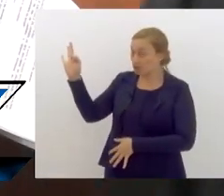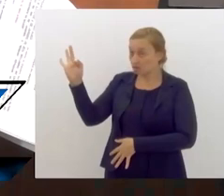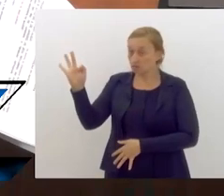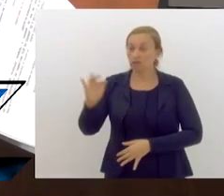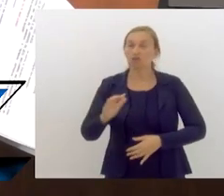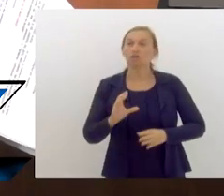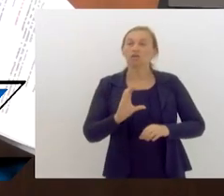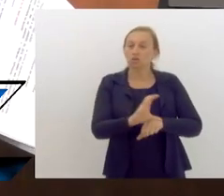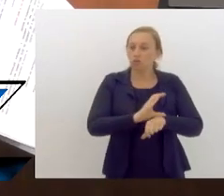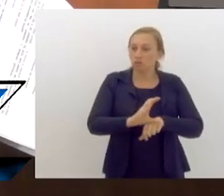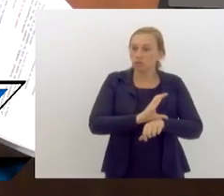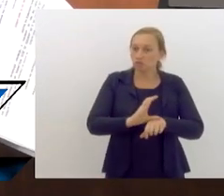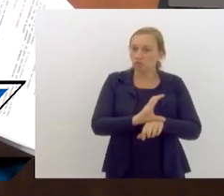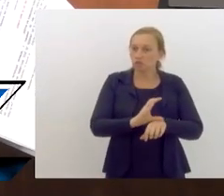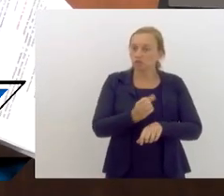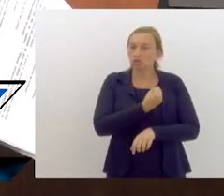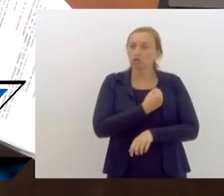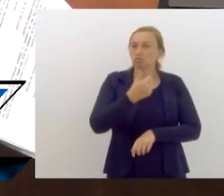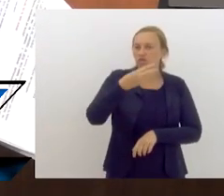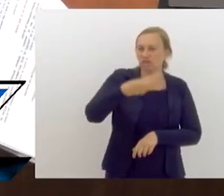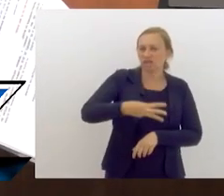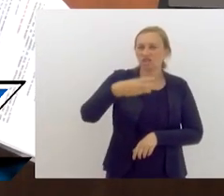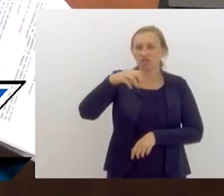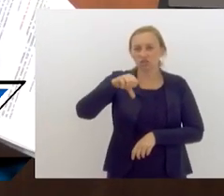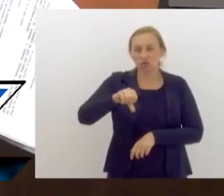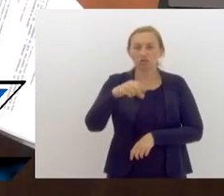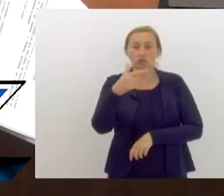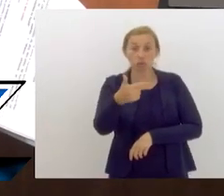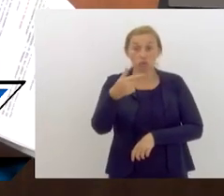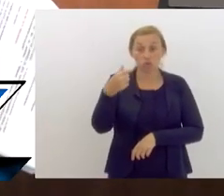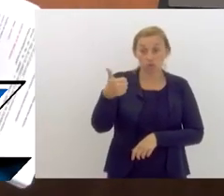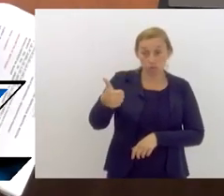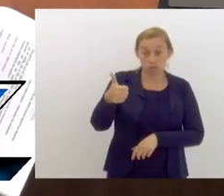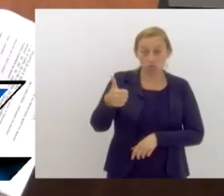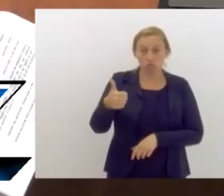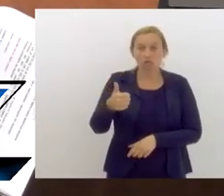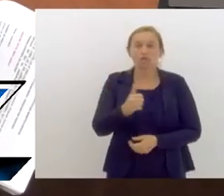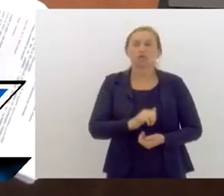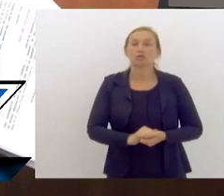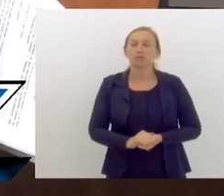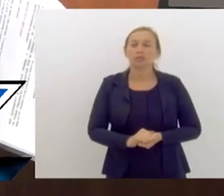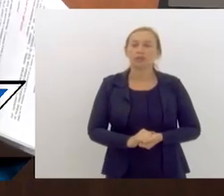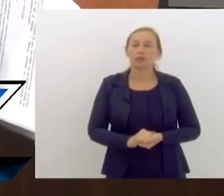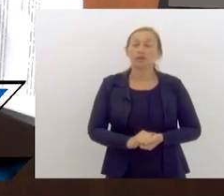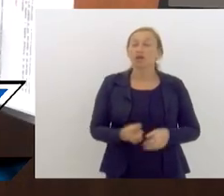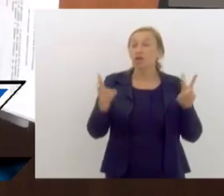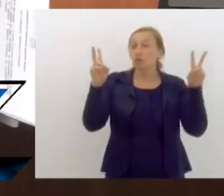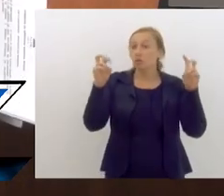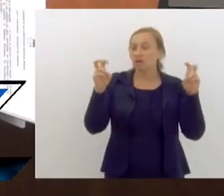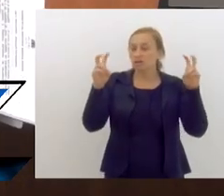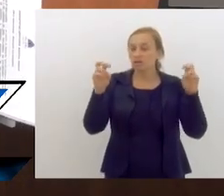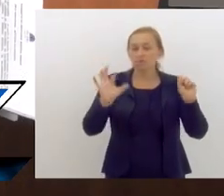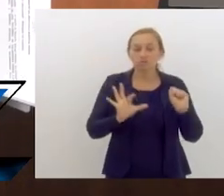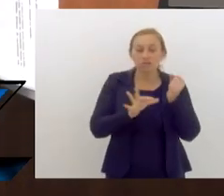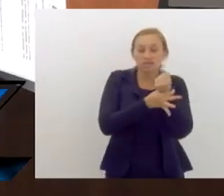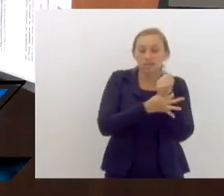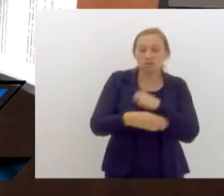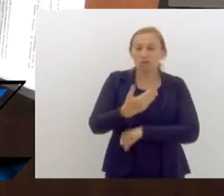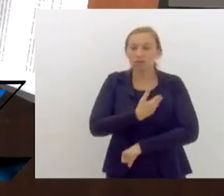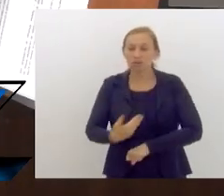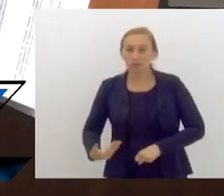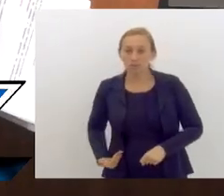de inconstitucionalidade pego 3921 ele decidiu que a matéria de Segurança Pública